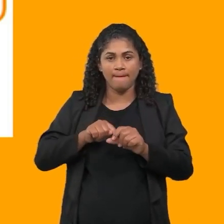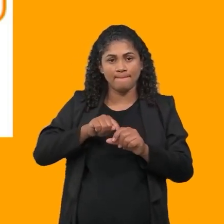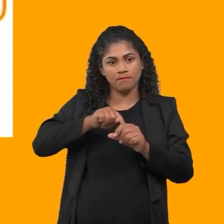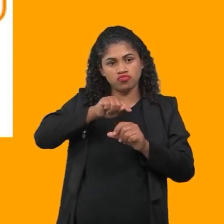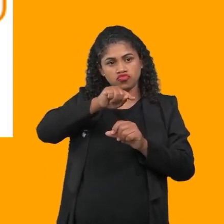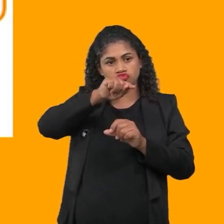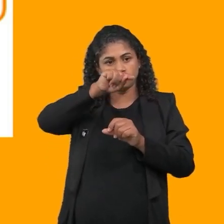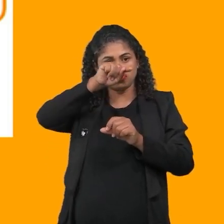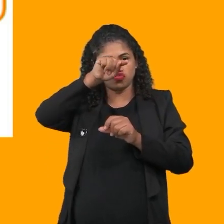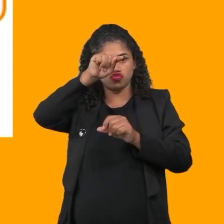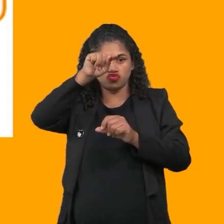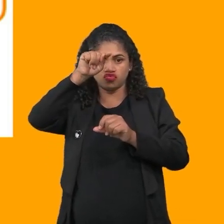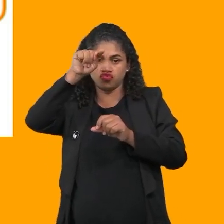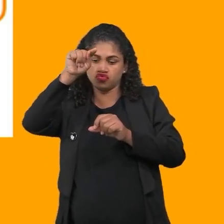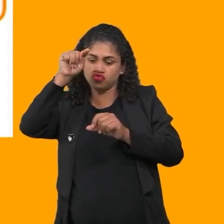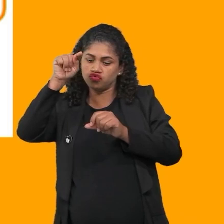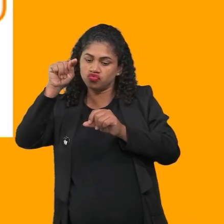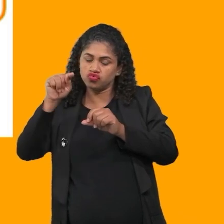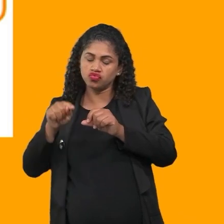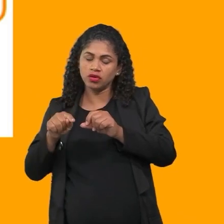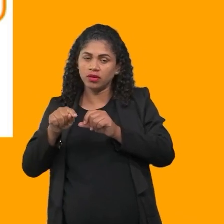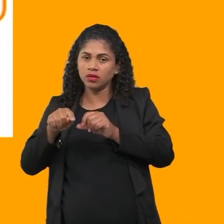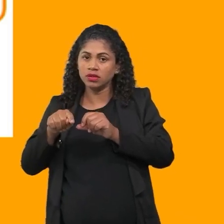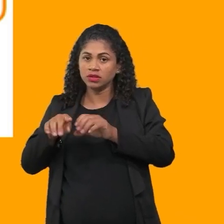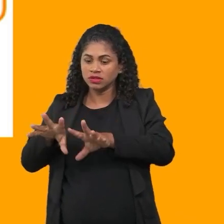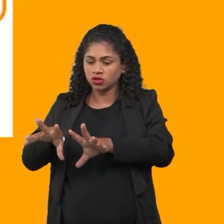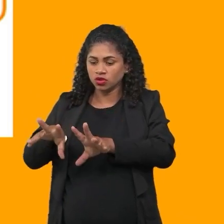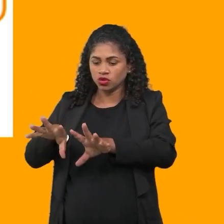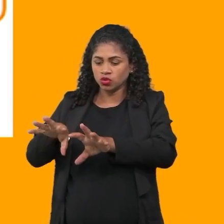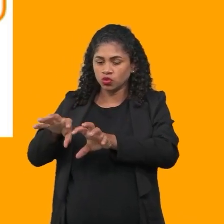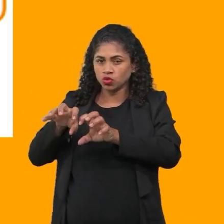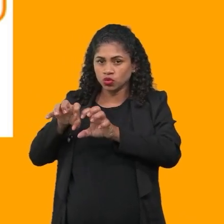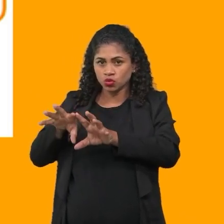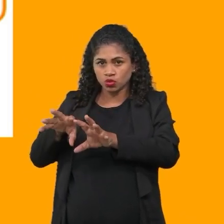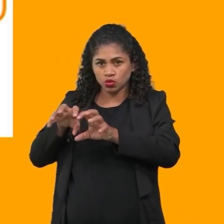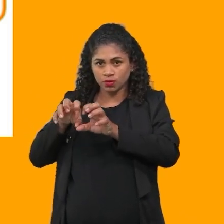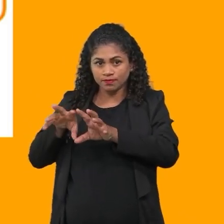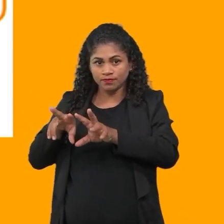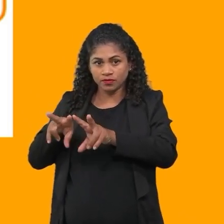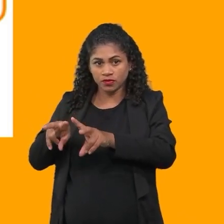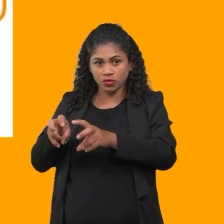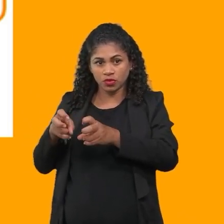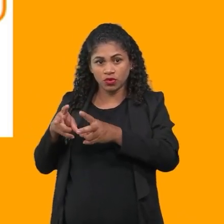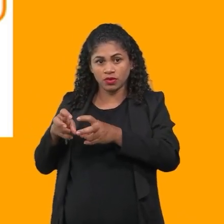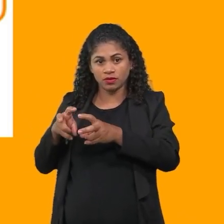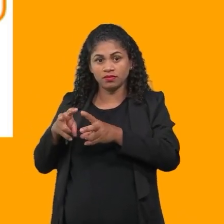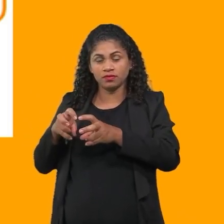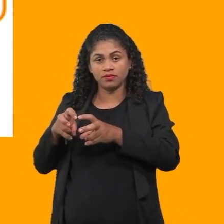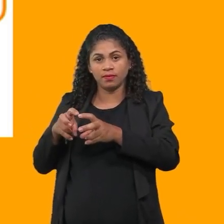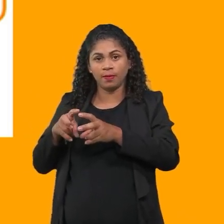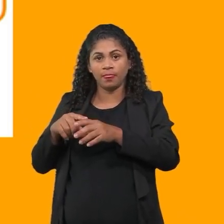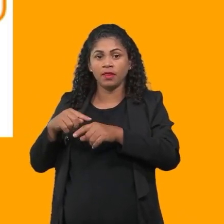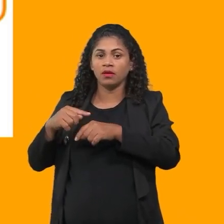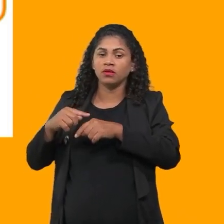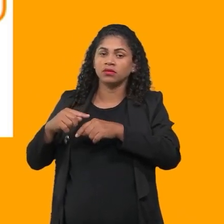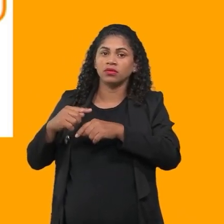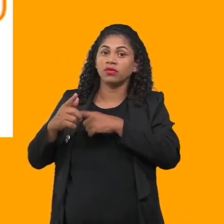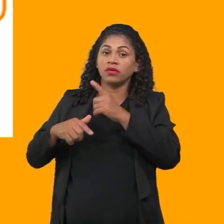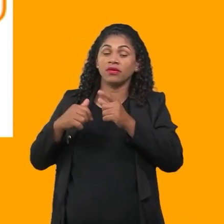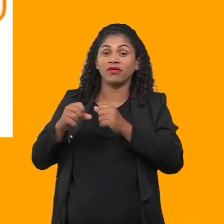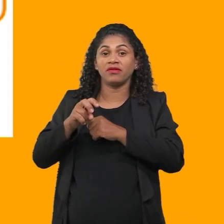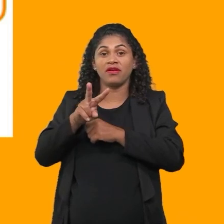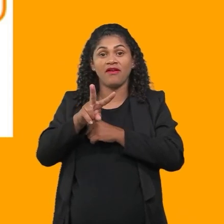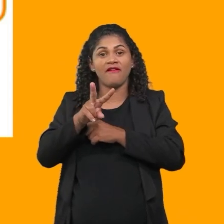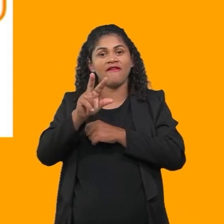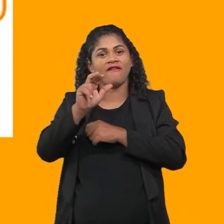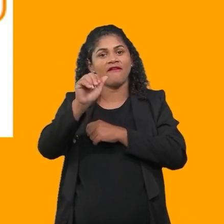seu óleo, o seu aroma. Então ele passa por esse vegetal e ele segue em formato de vapor, até chegar ali